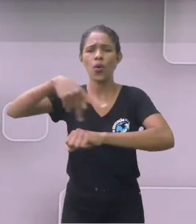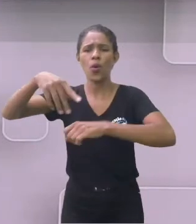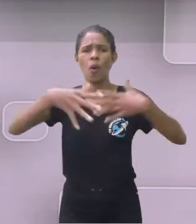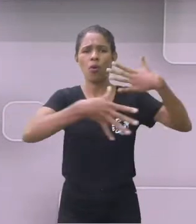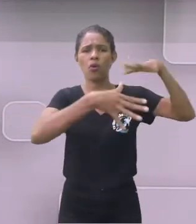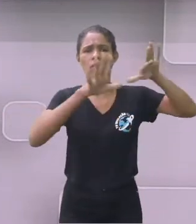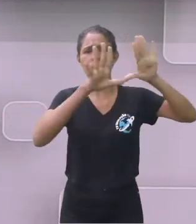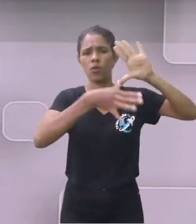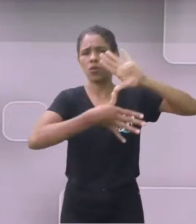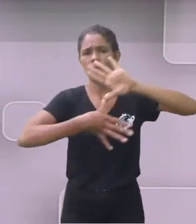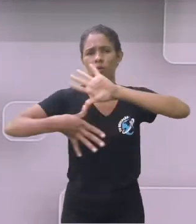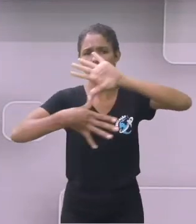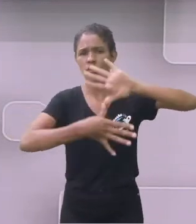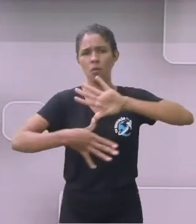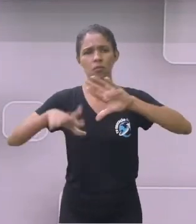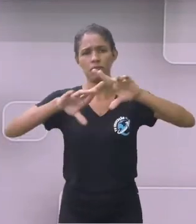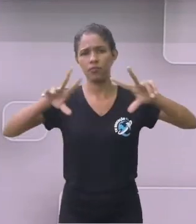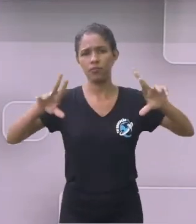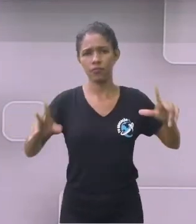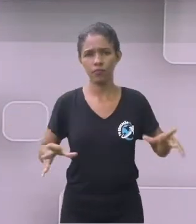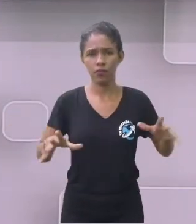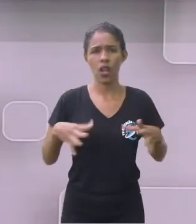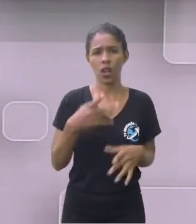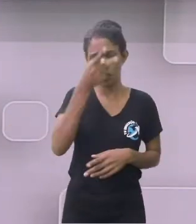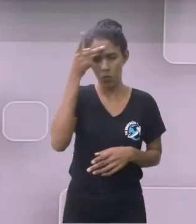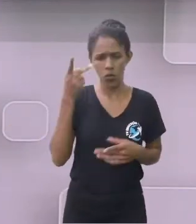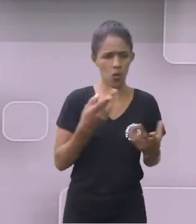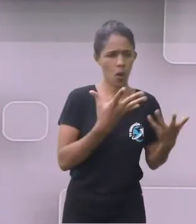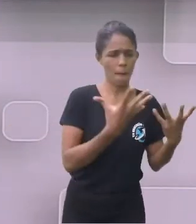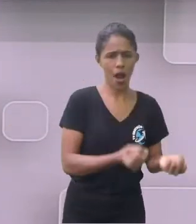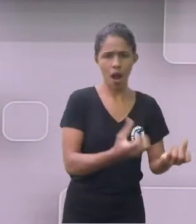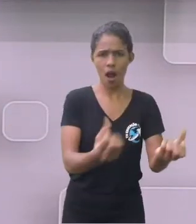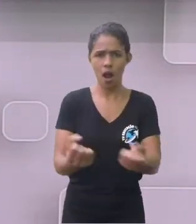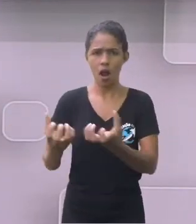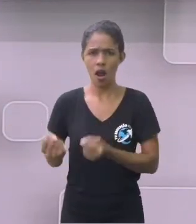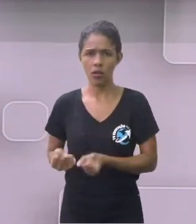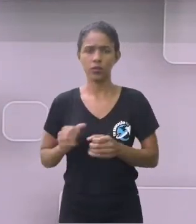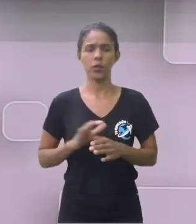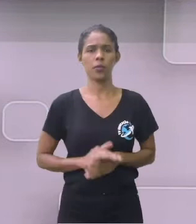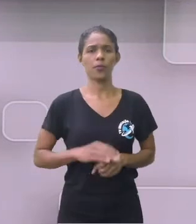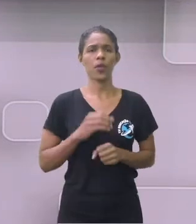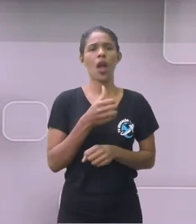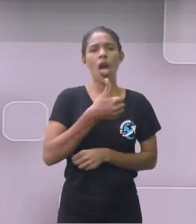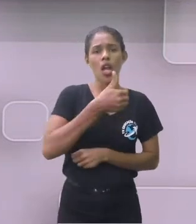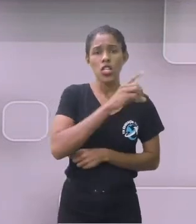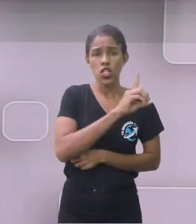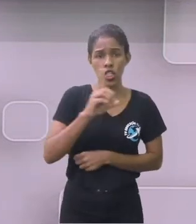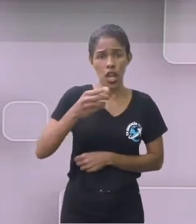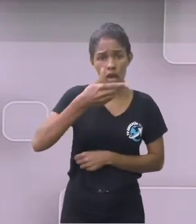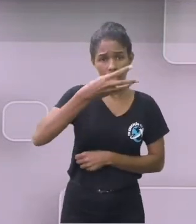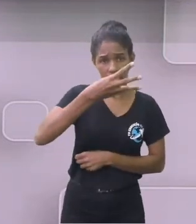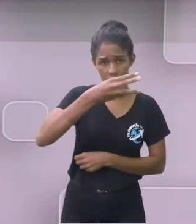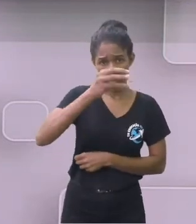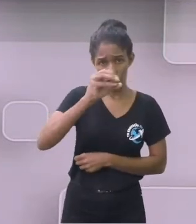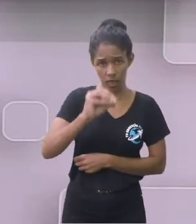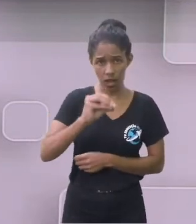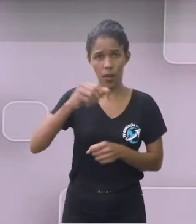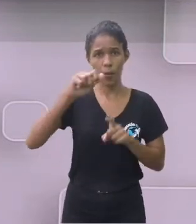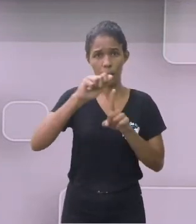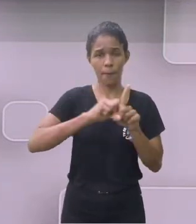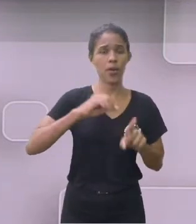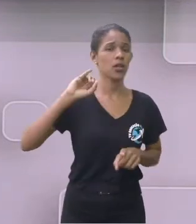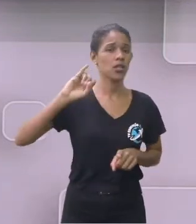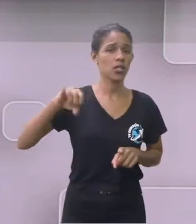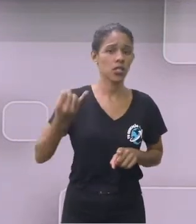com transmissão contínua de pessoa para pessoa. Em 30 de janeiro de 2020, a Organização Mundial da